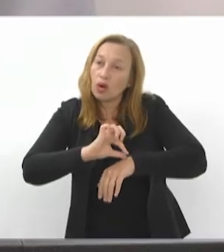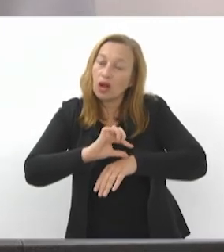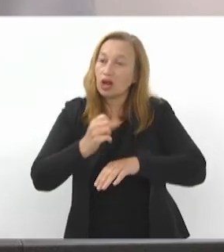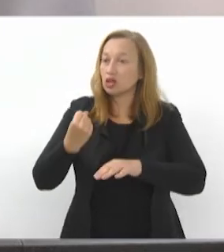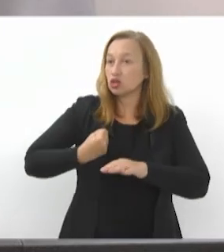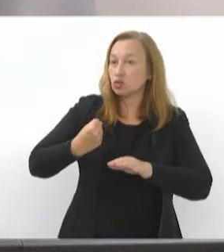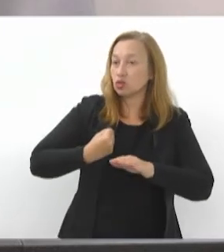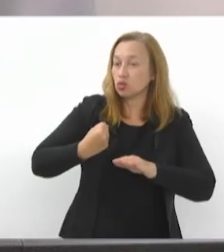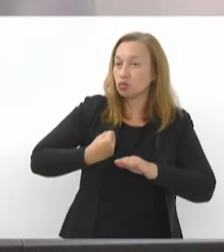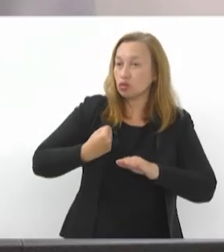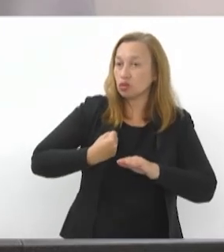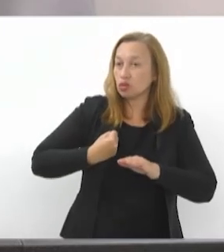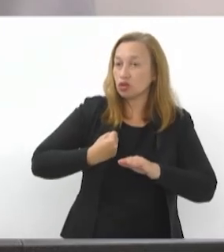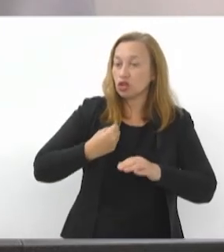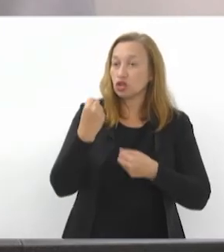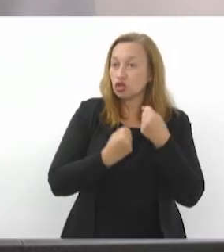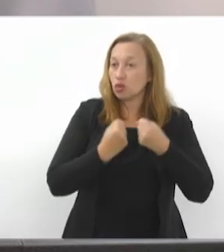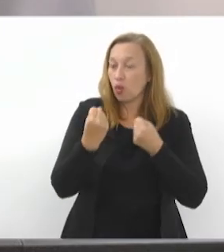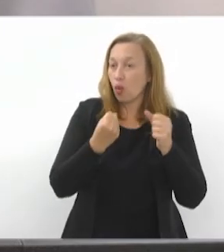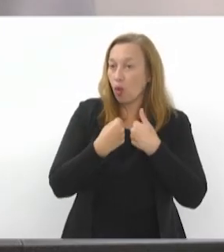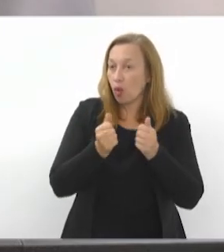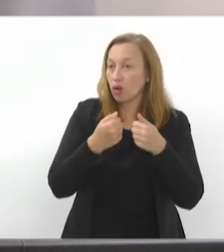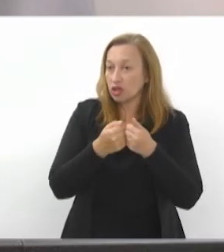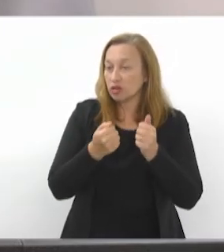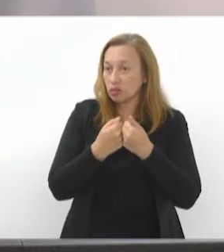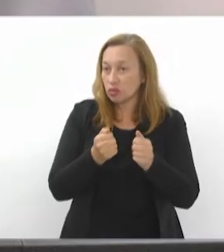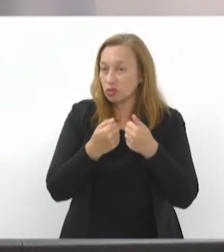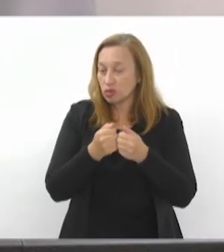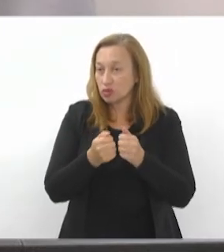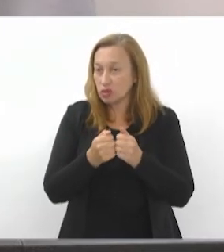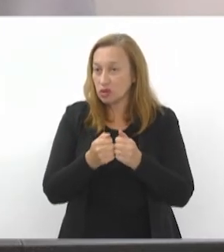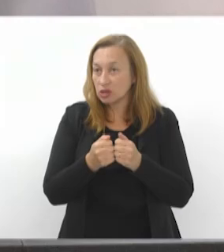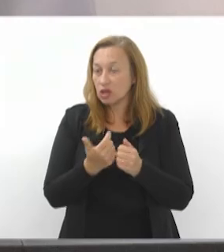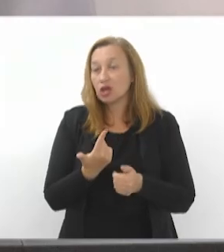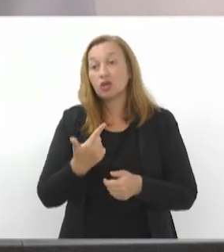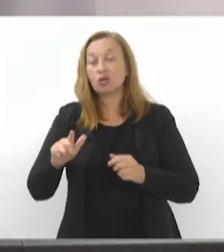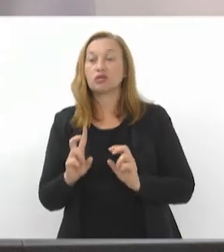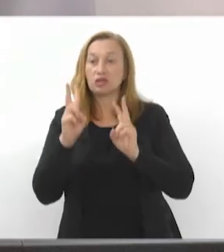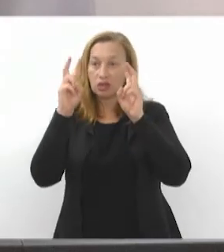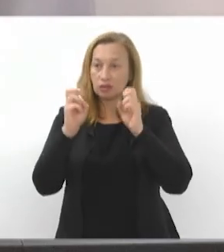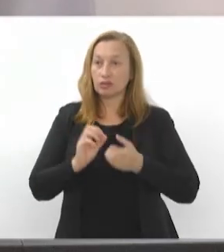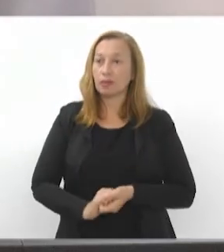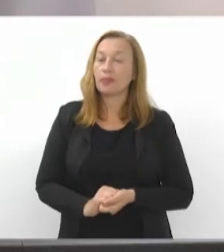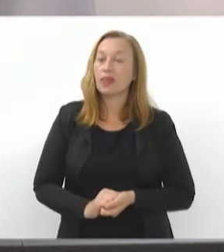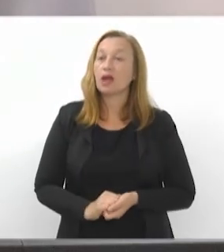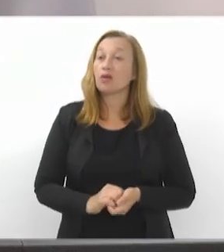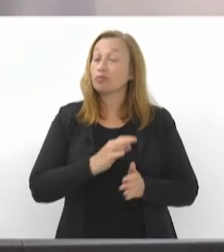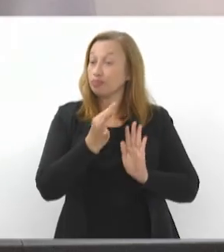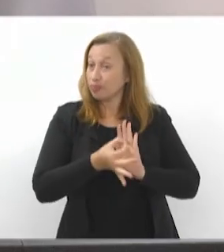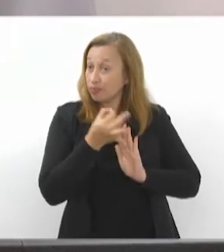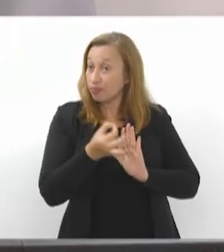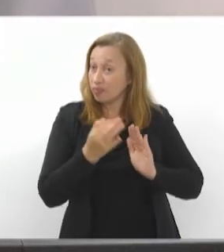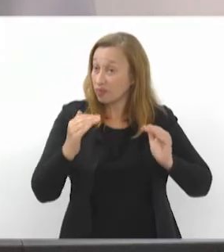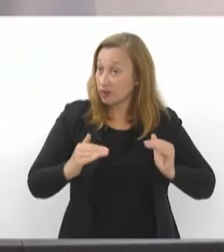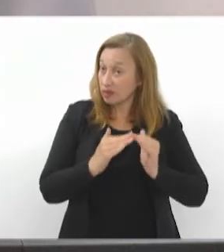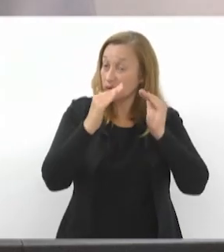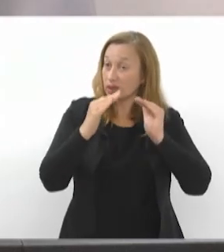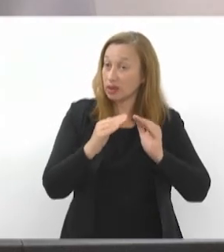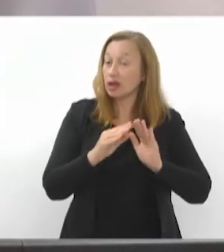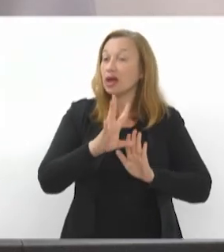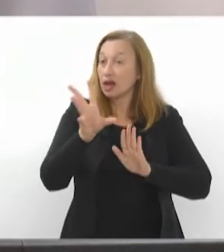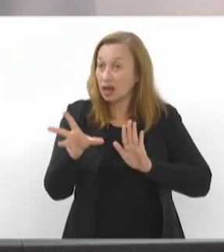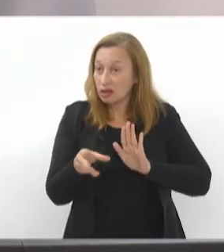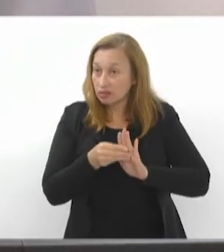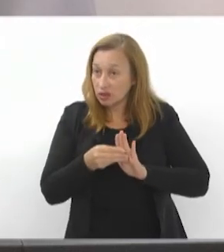de veículos disponíveis e da outras providências na forma em que menciona. O parecer é favorável à